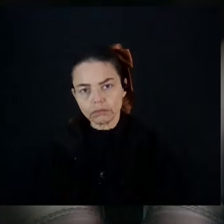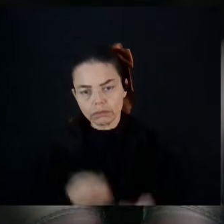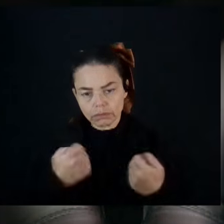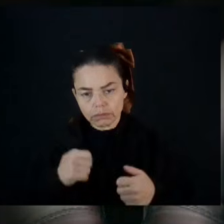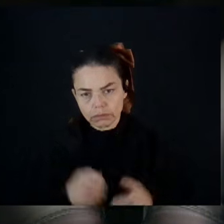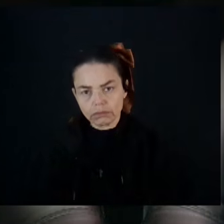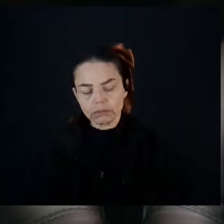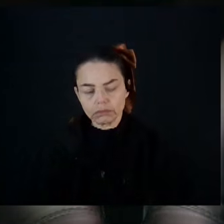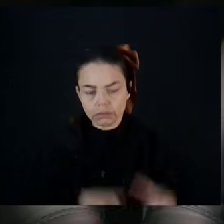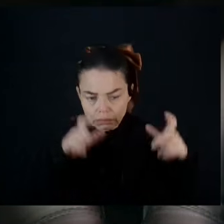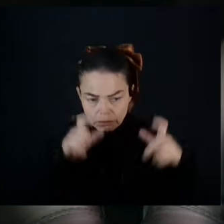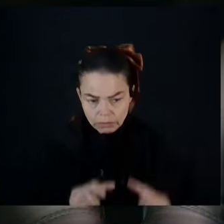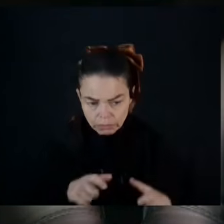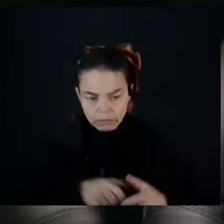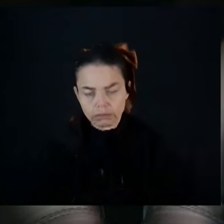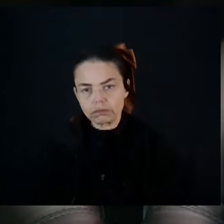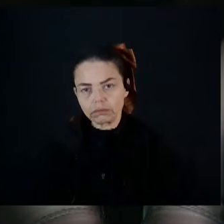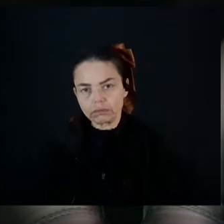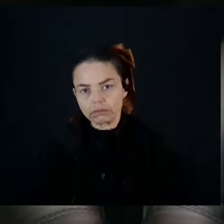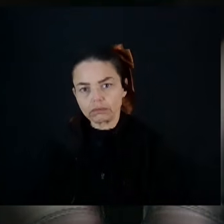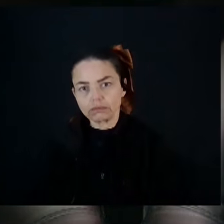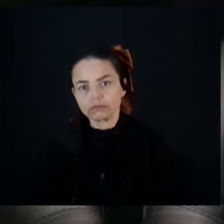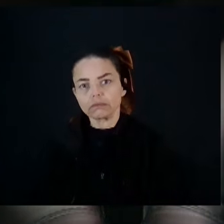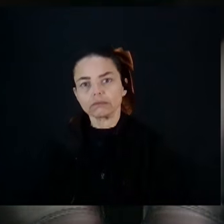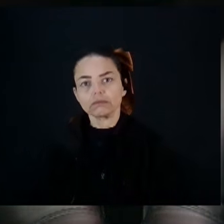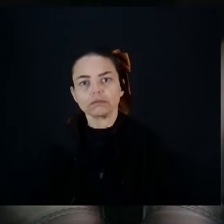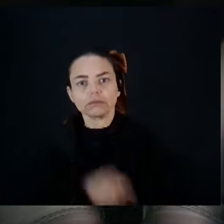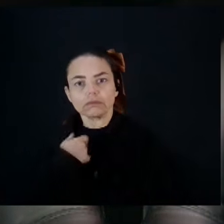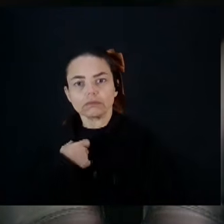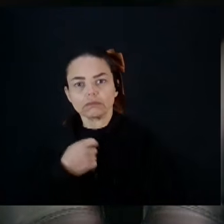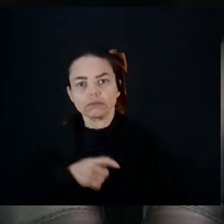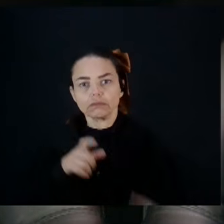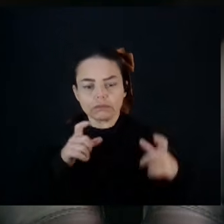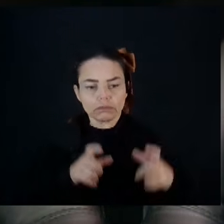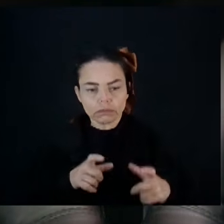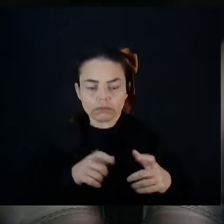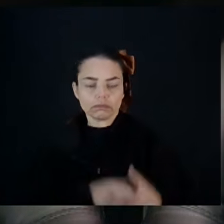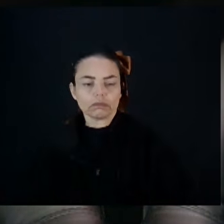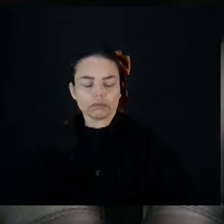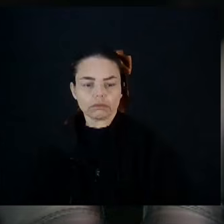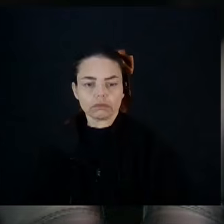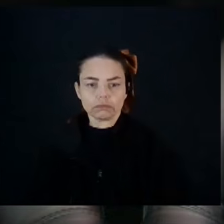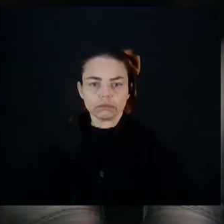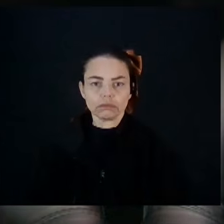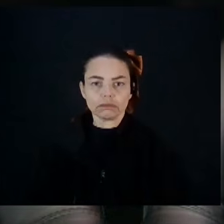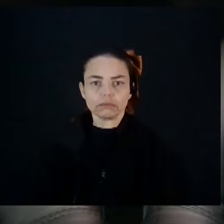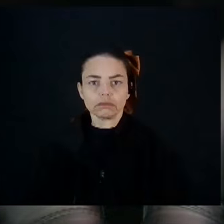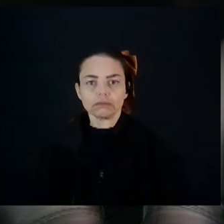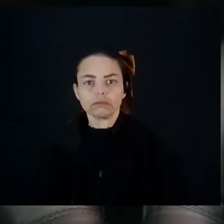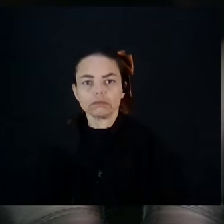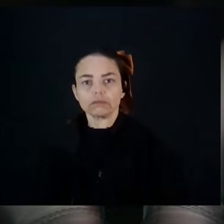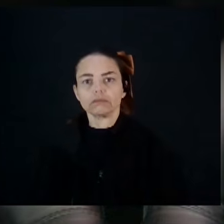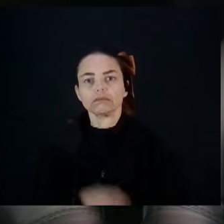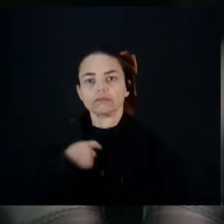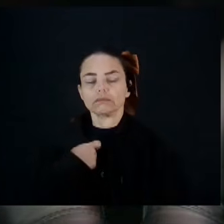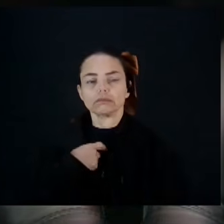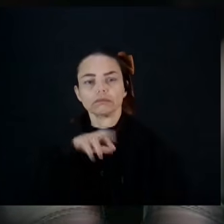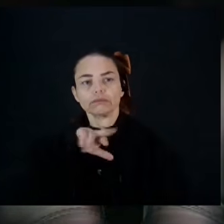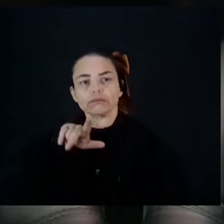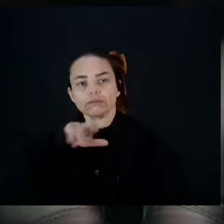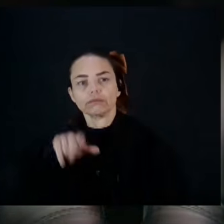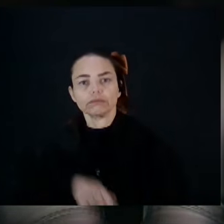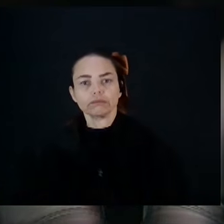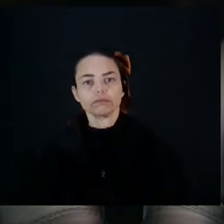lugar. Quando você dá esse lugar para ela, gente, daqui um tempo, ela tá muito diferente.